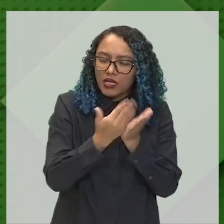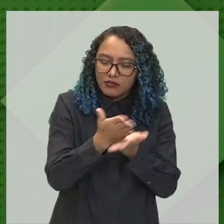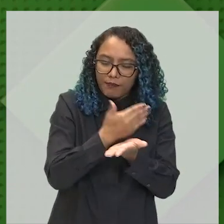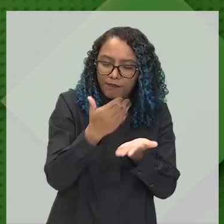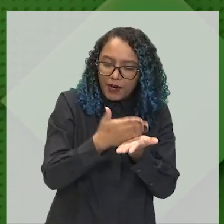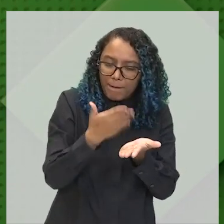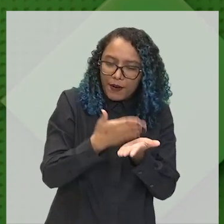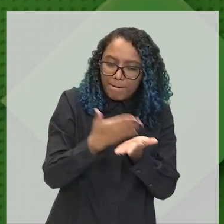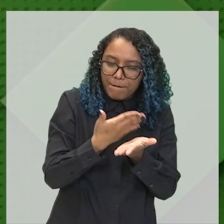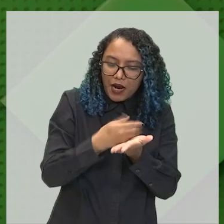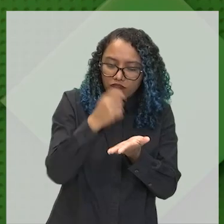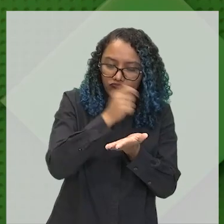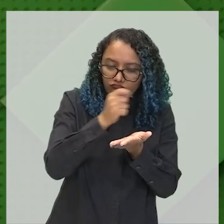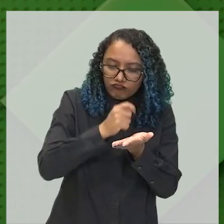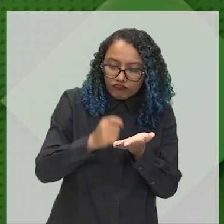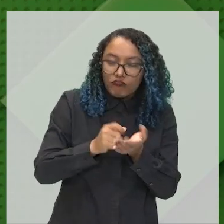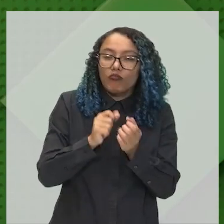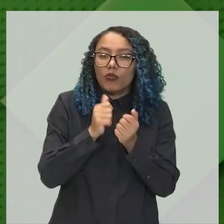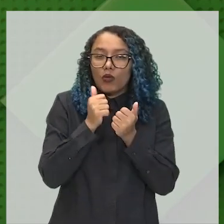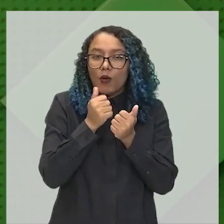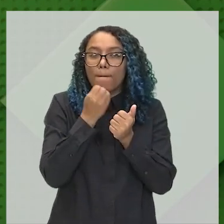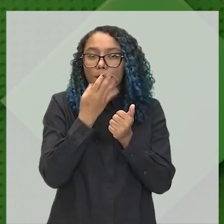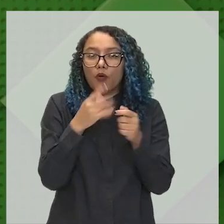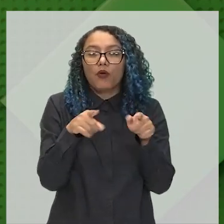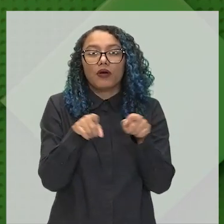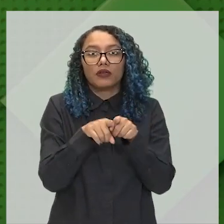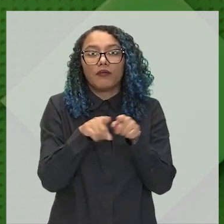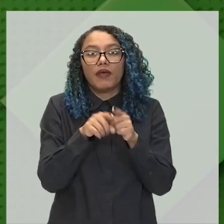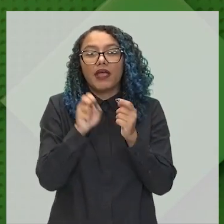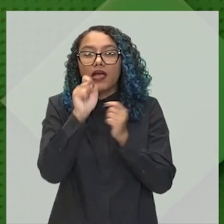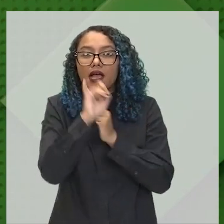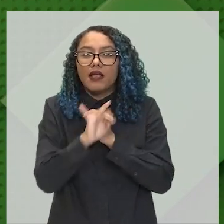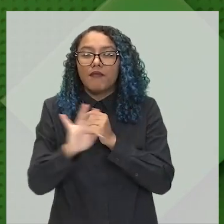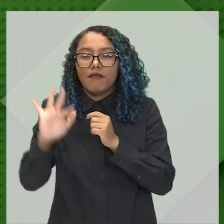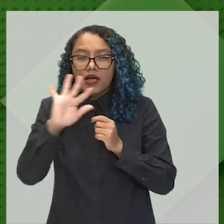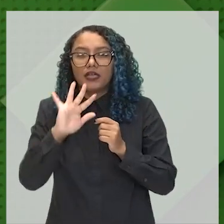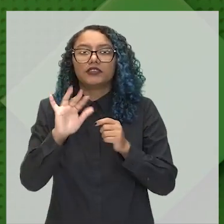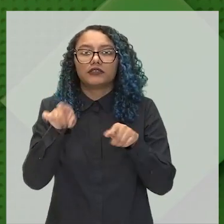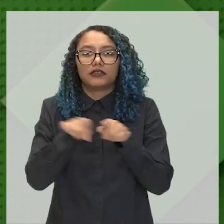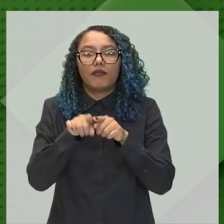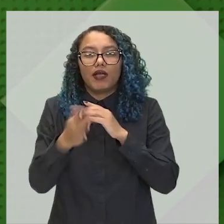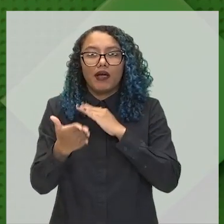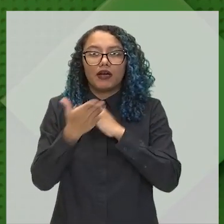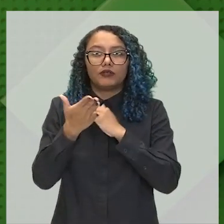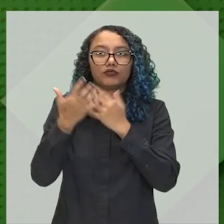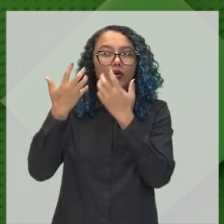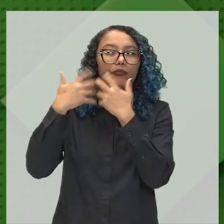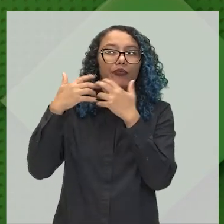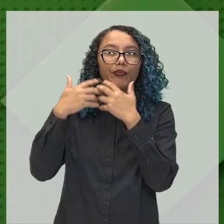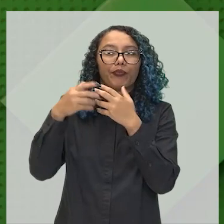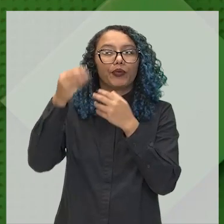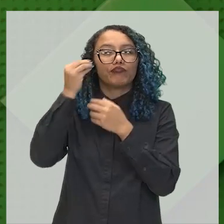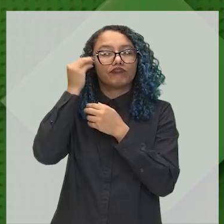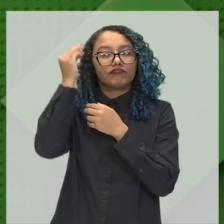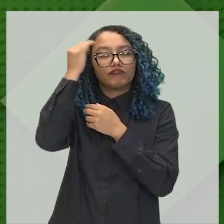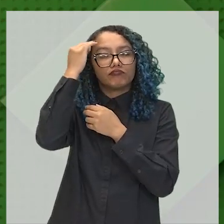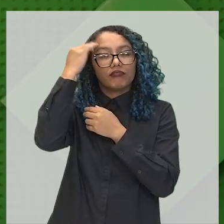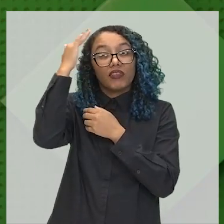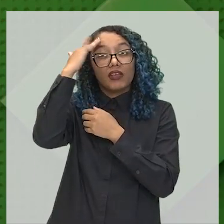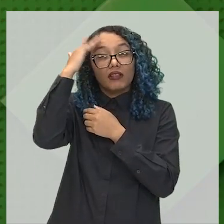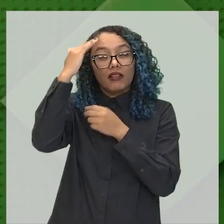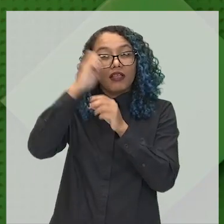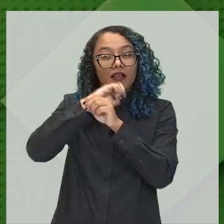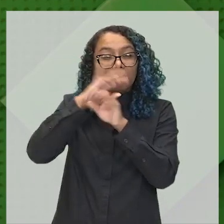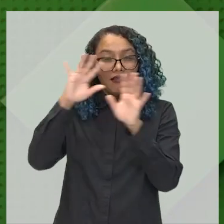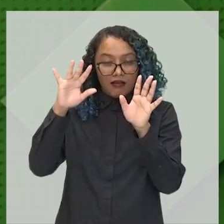para fixar todos esses conteúdos. E as imagens nos ajudam a fotografar com a nossa mente, né? E poder